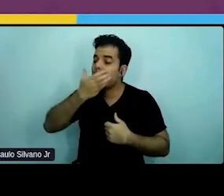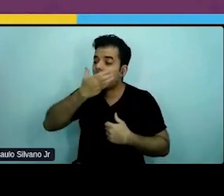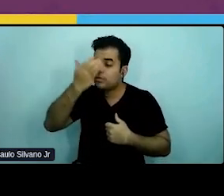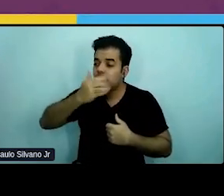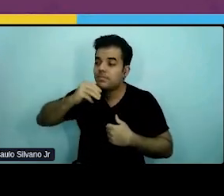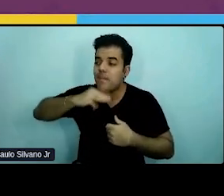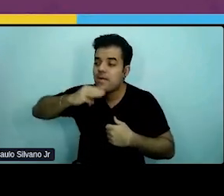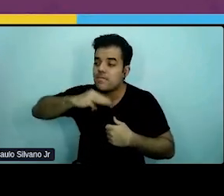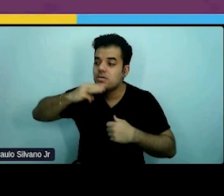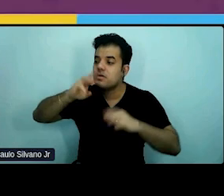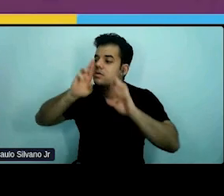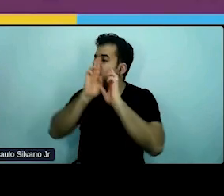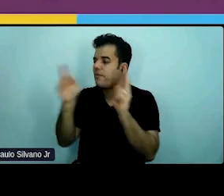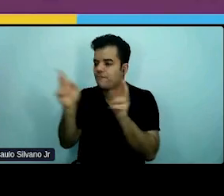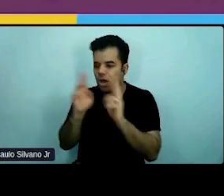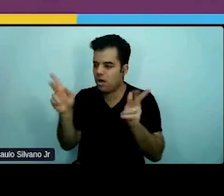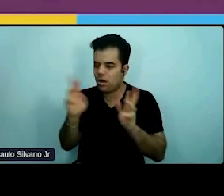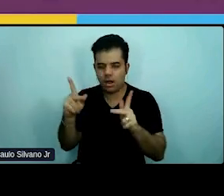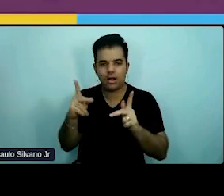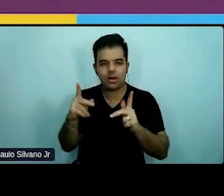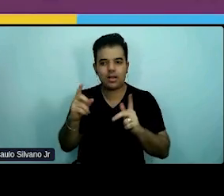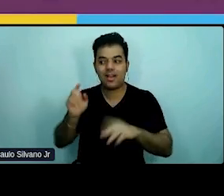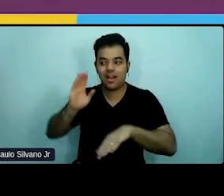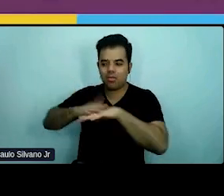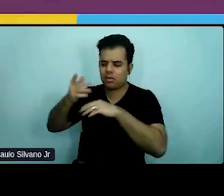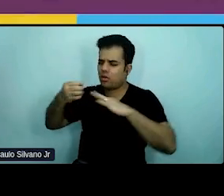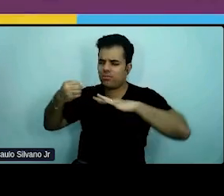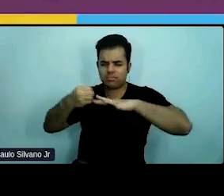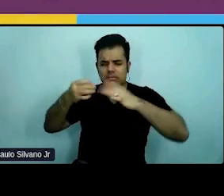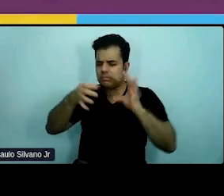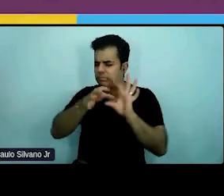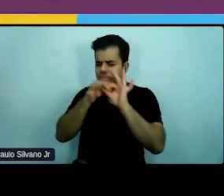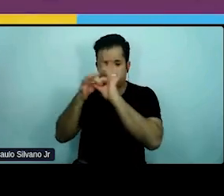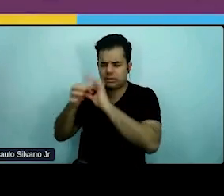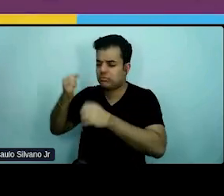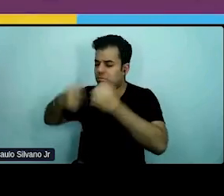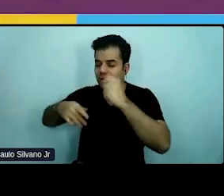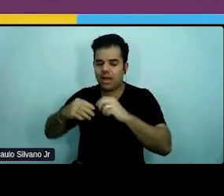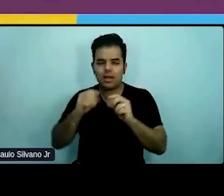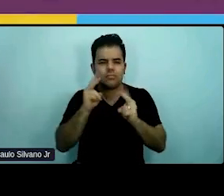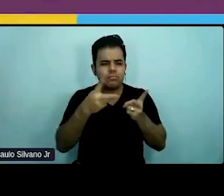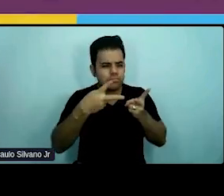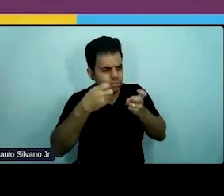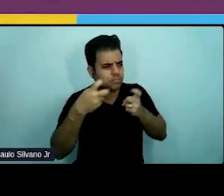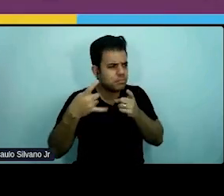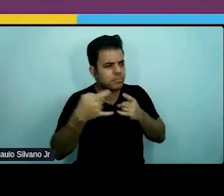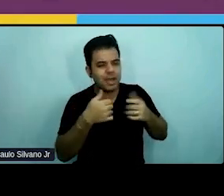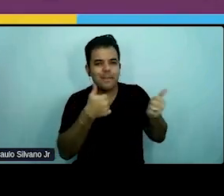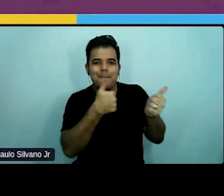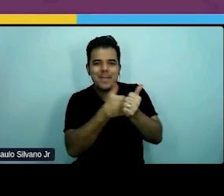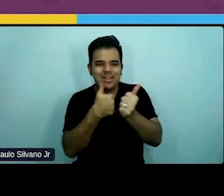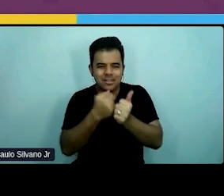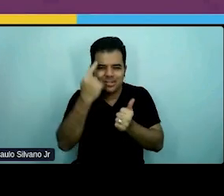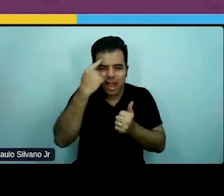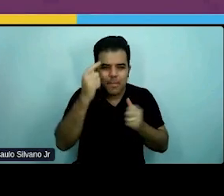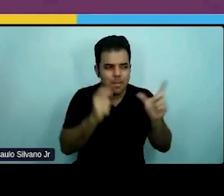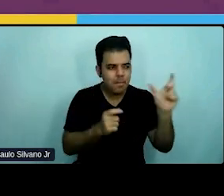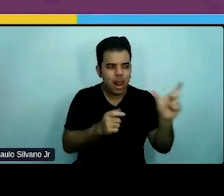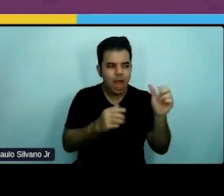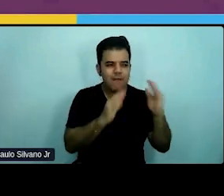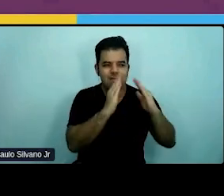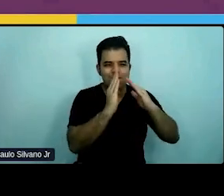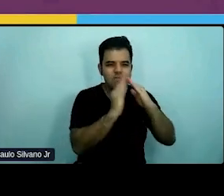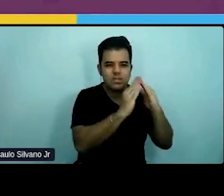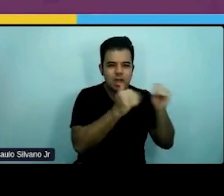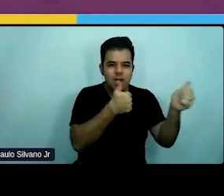aí a máquina ela vai ter a capacidade, baseado naquela ideia das palavras vizinhas, né? A palavra ao qual a gente